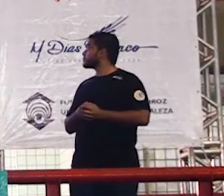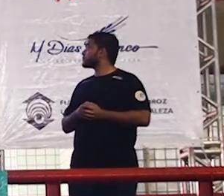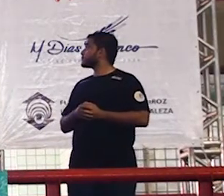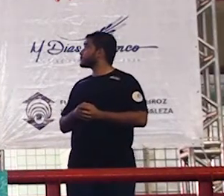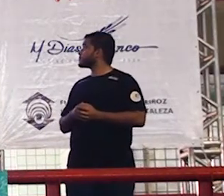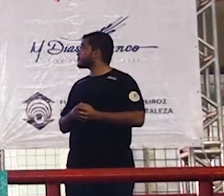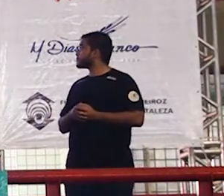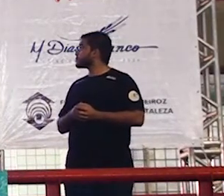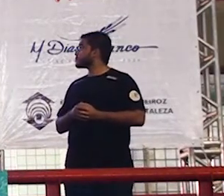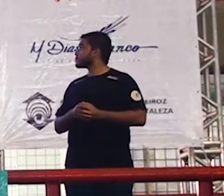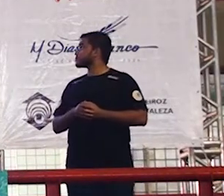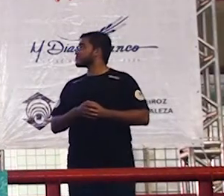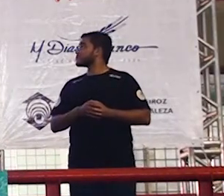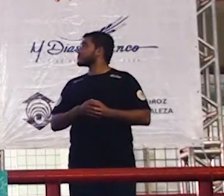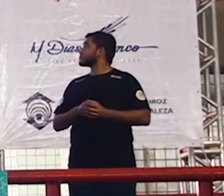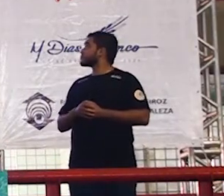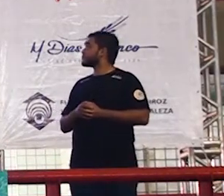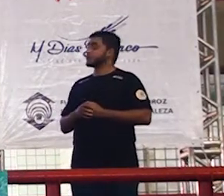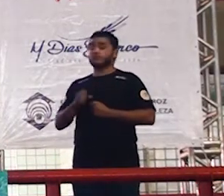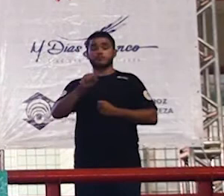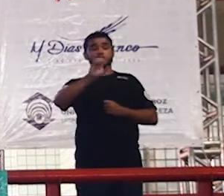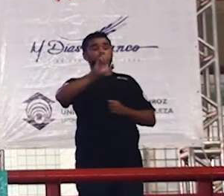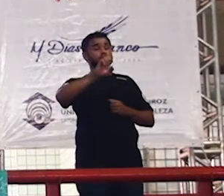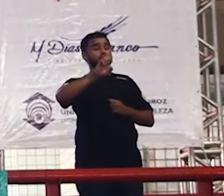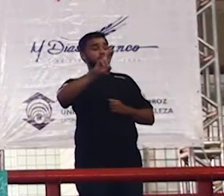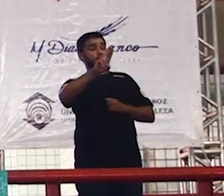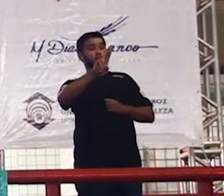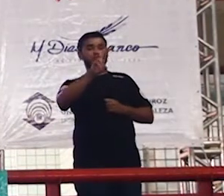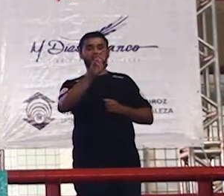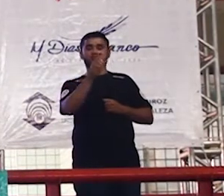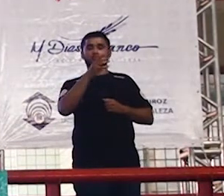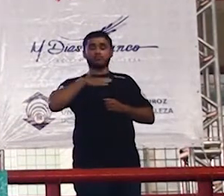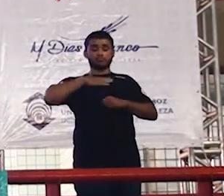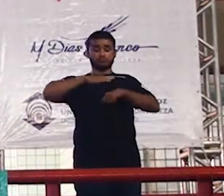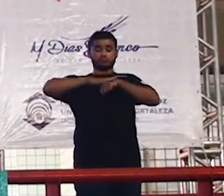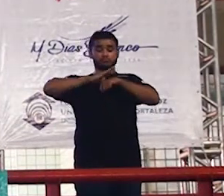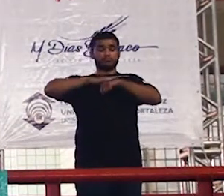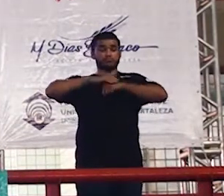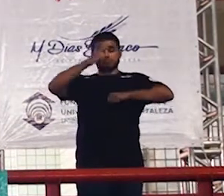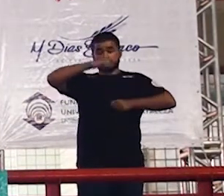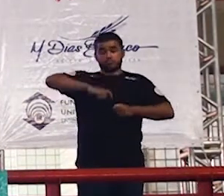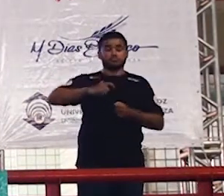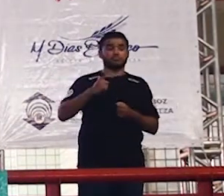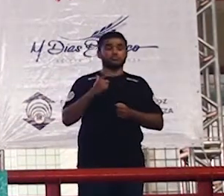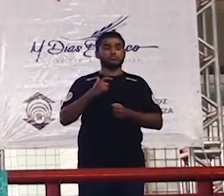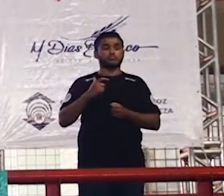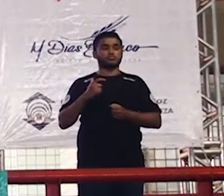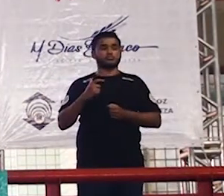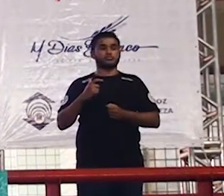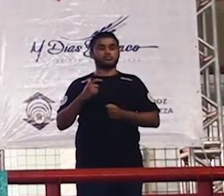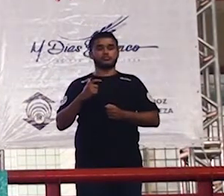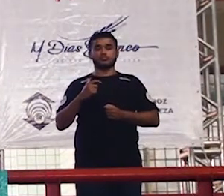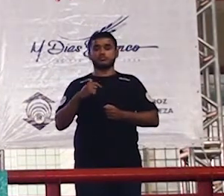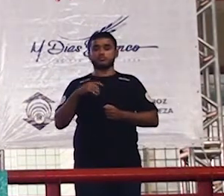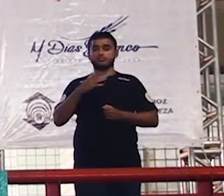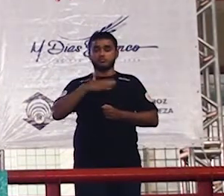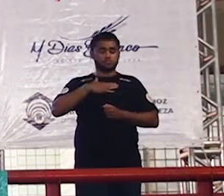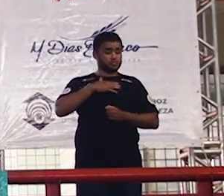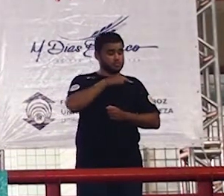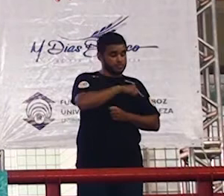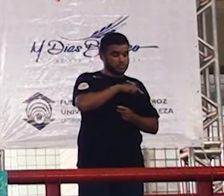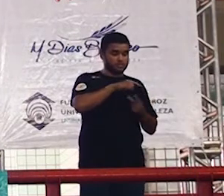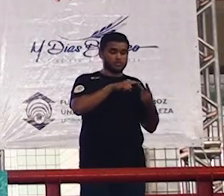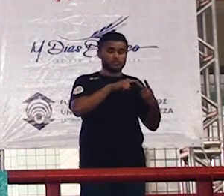seu. Mantenha seu cão, esse seu está apontando para mim. E recolha suas fezes, esse seu